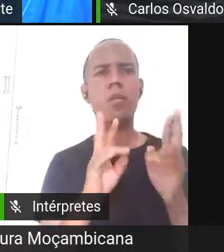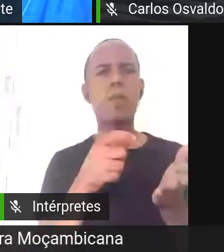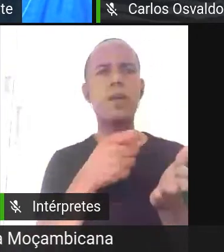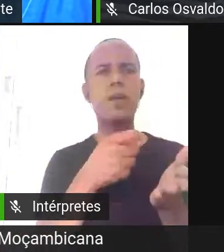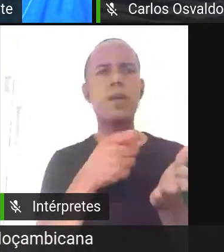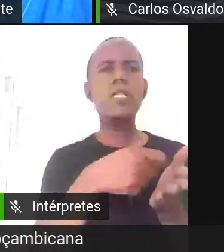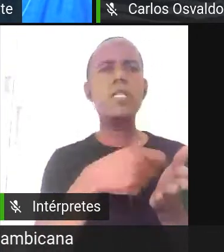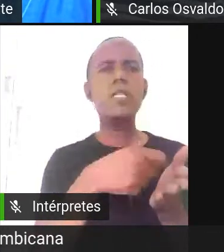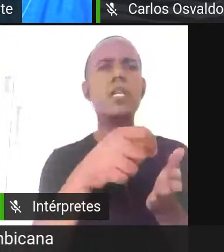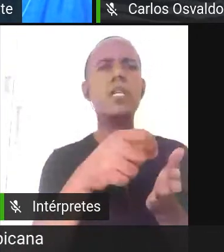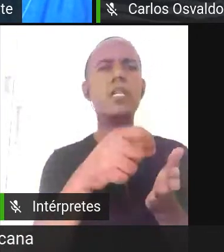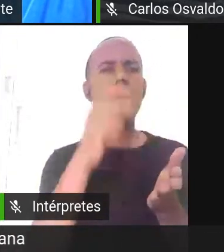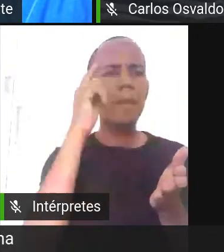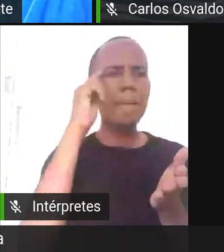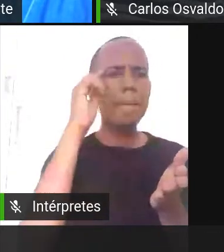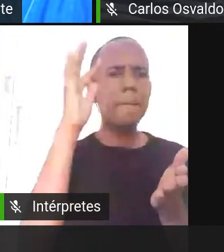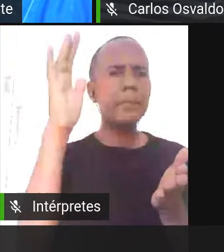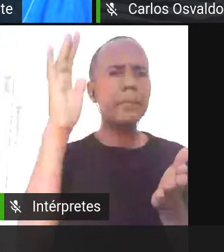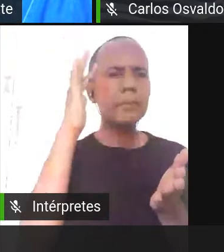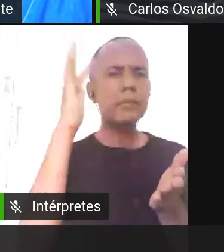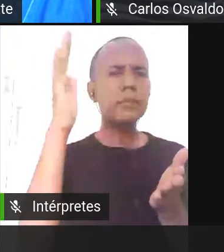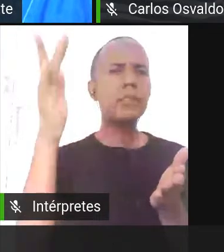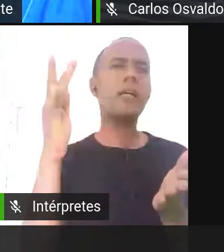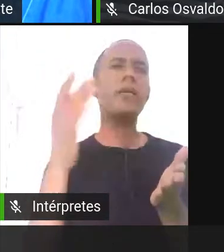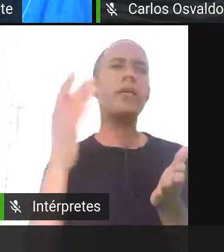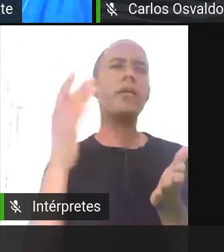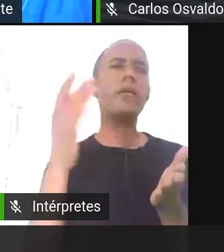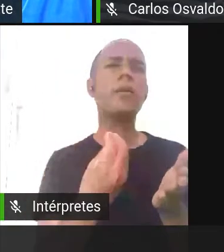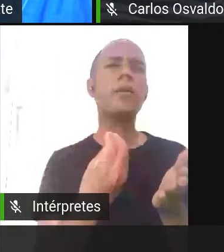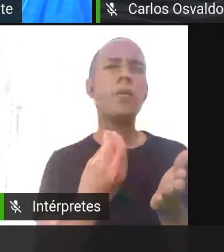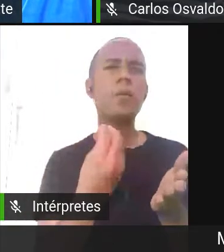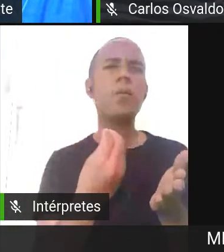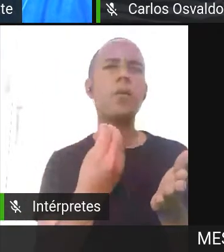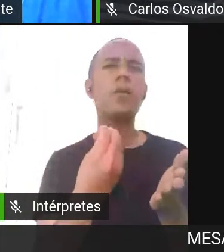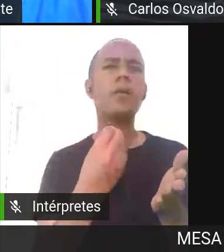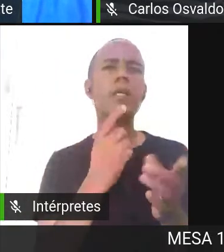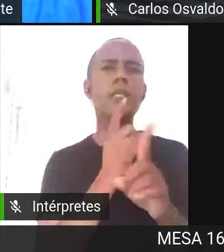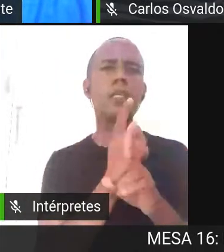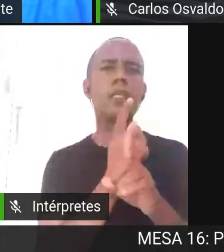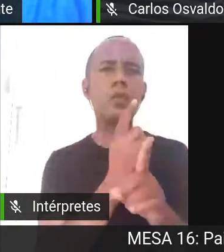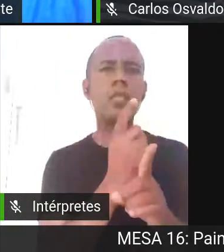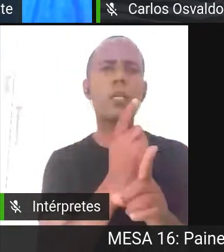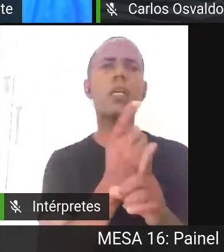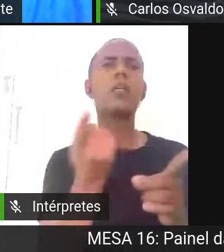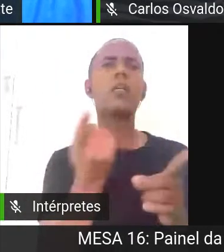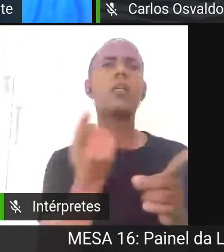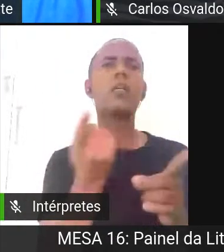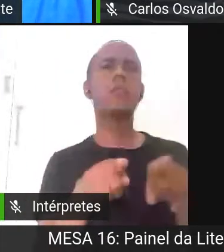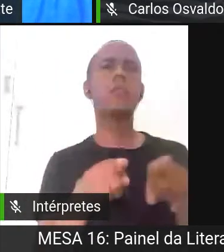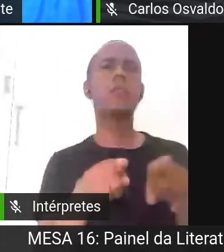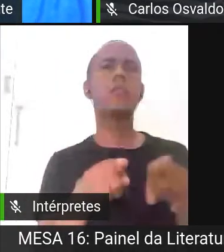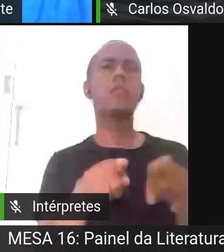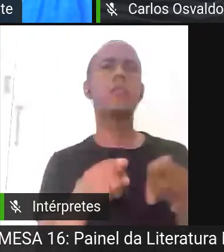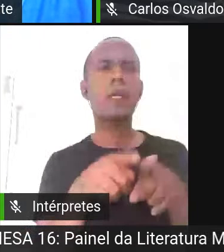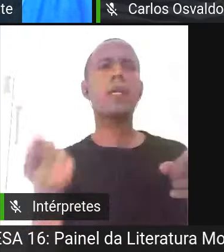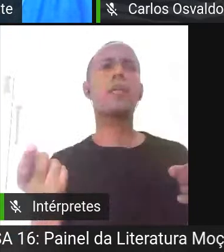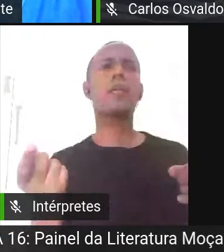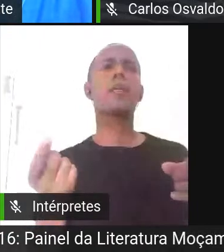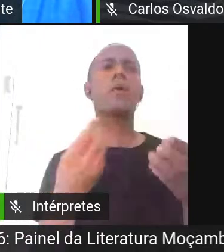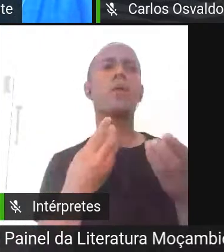cosmovisão, a um imaginário que já não é o imaginário europeu. Né? Nós encontramos isso, como eu dizia, em A Essência de